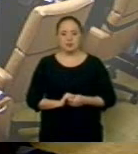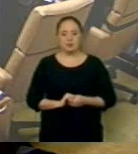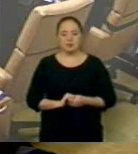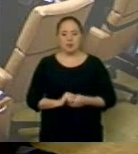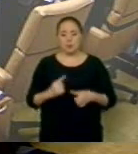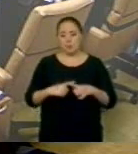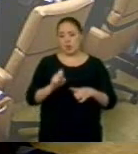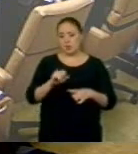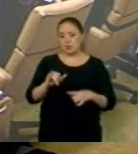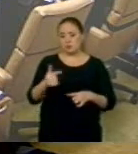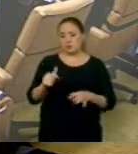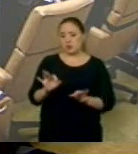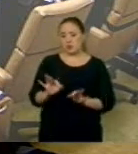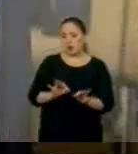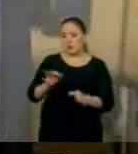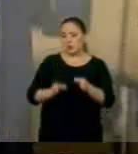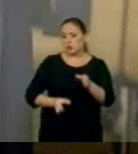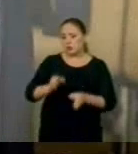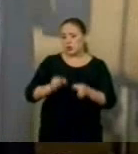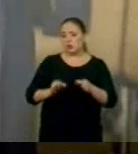ordem jurídica democrática,